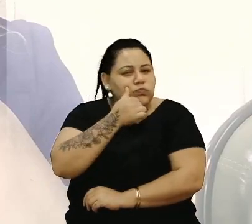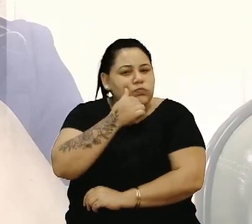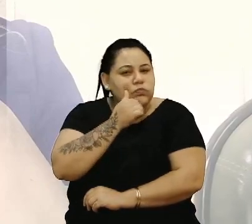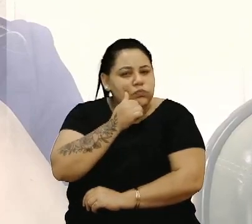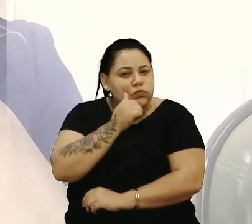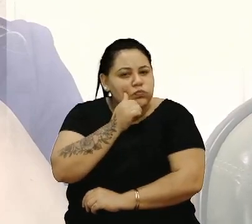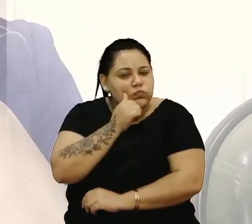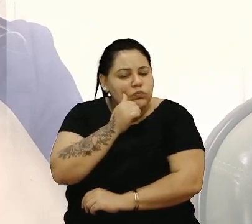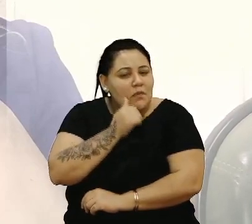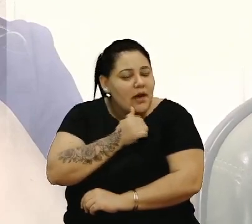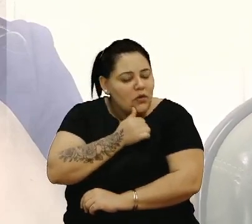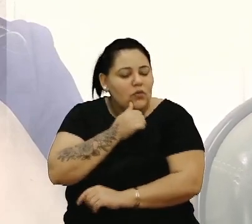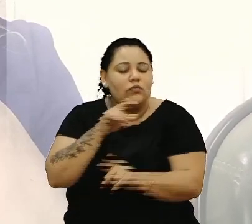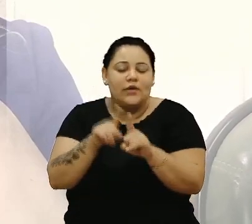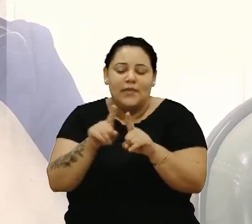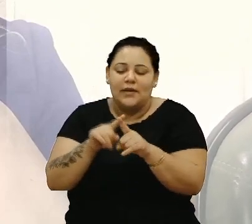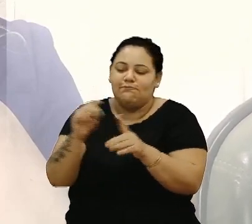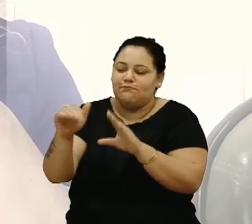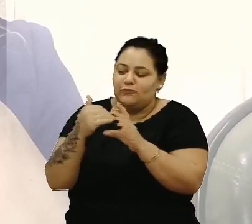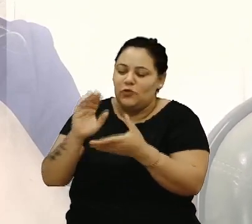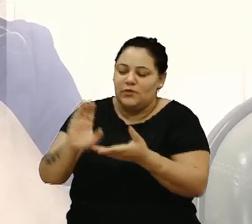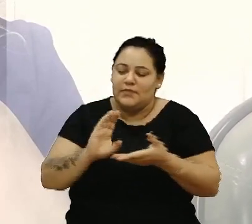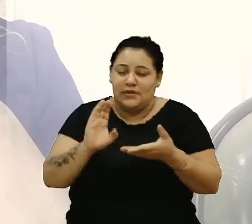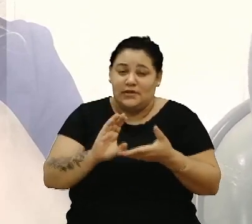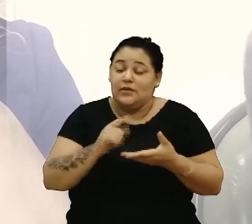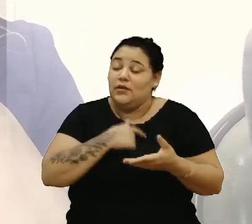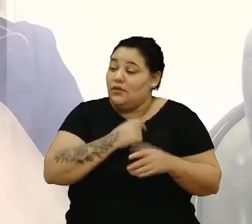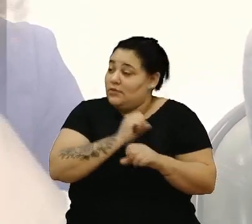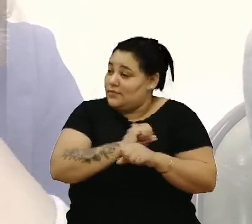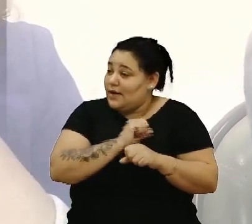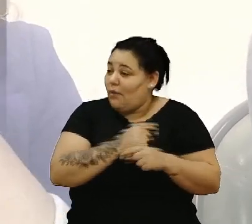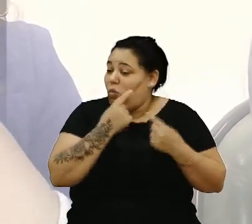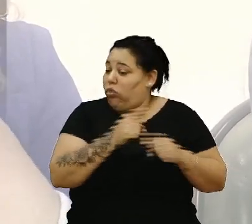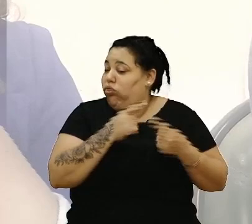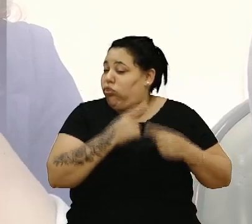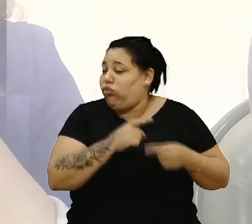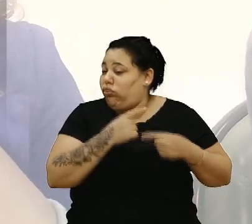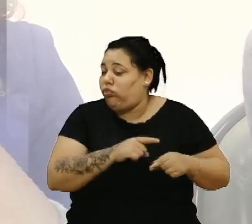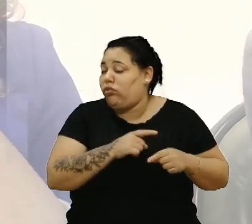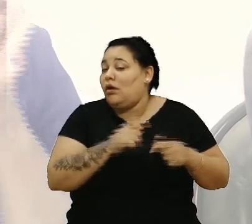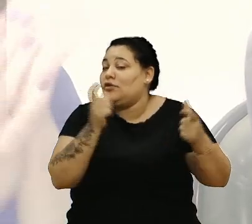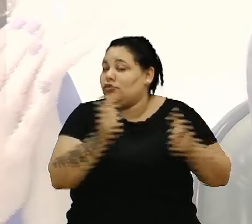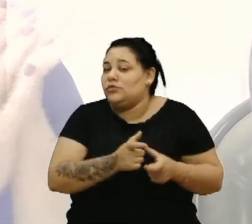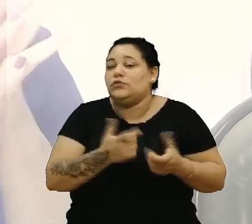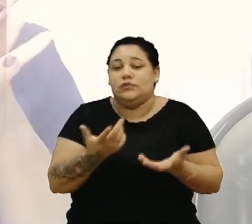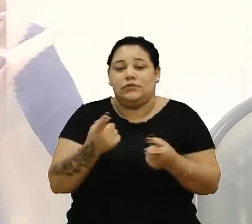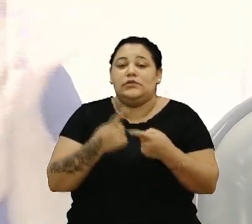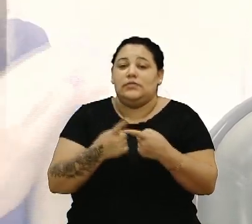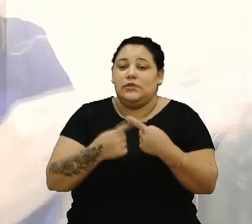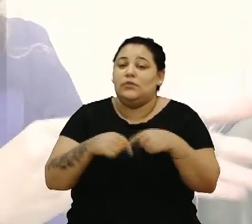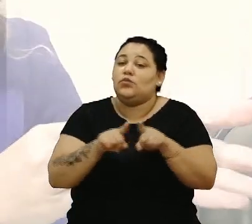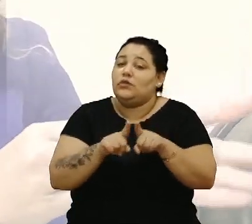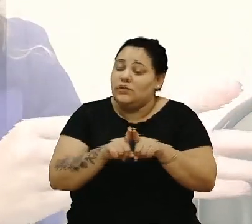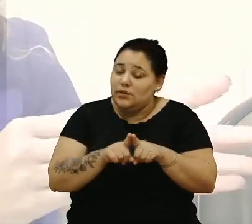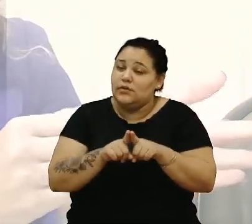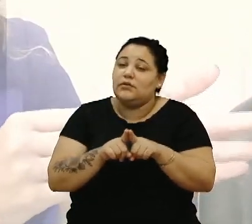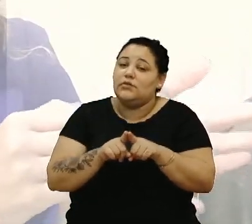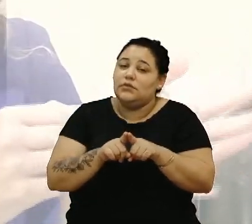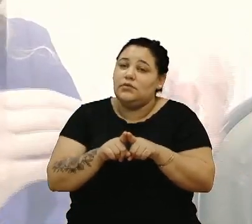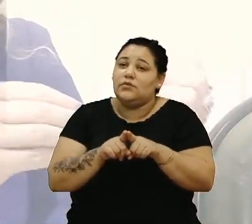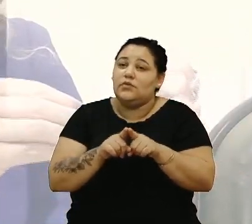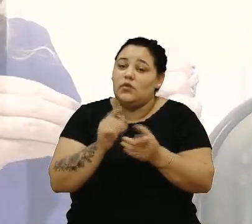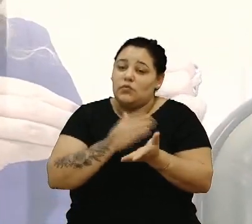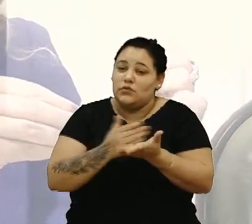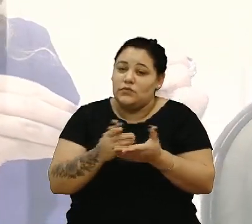que espero que as críticas sejam menores em função do atendimento e dessa parceria entre